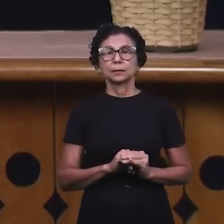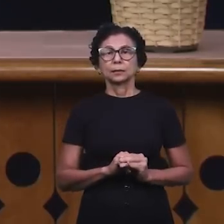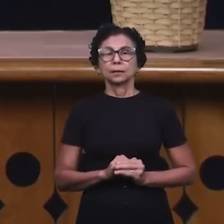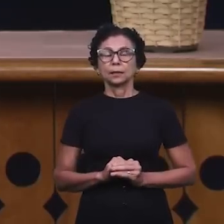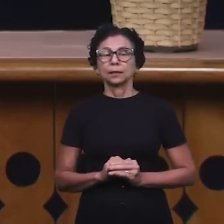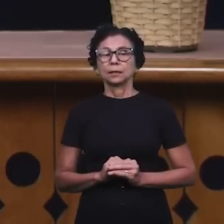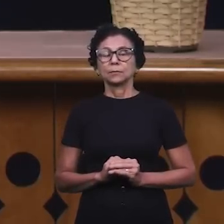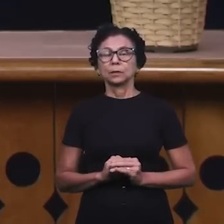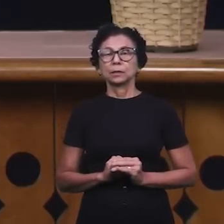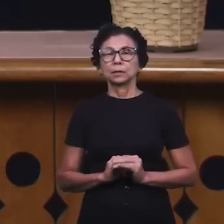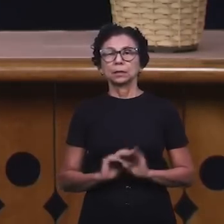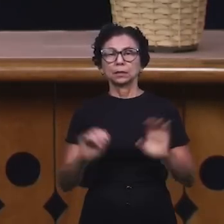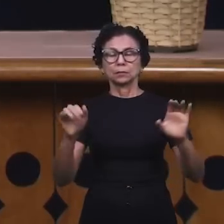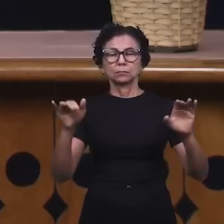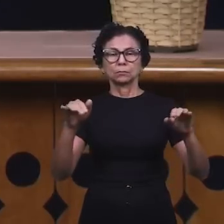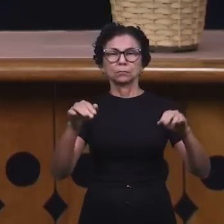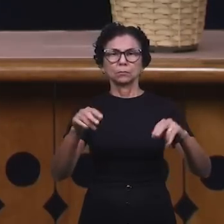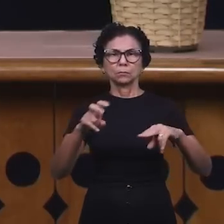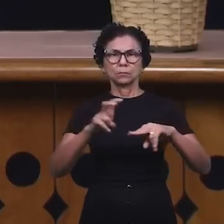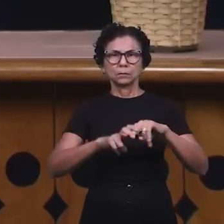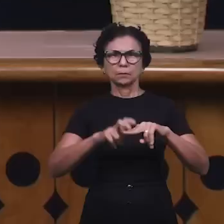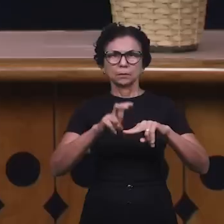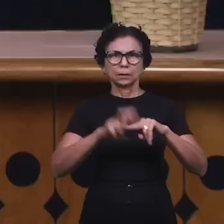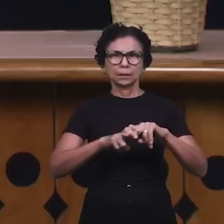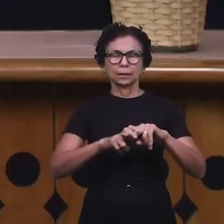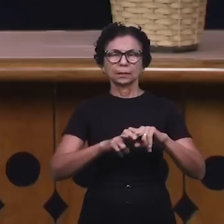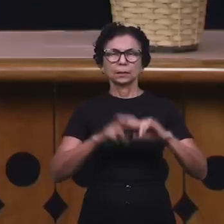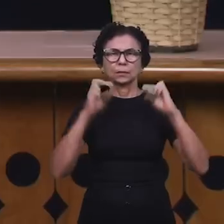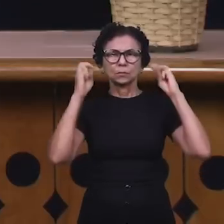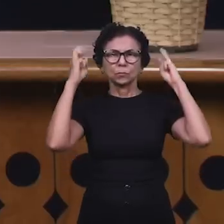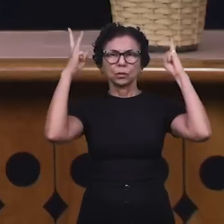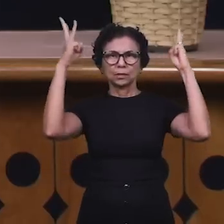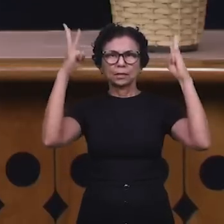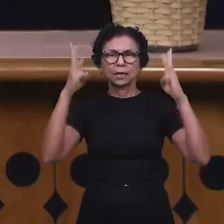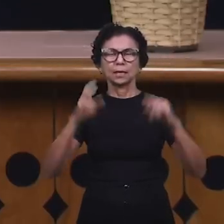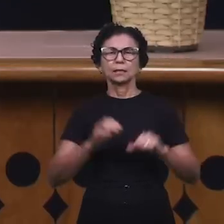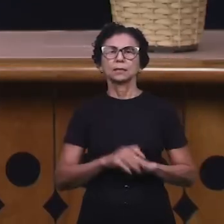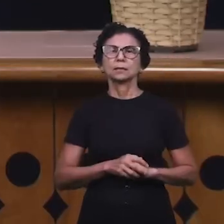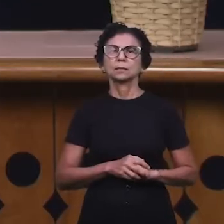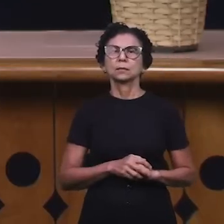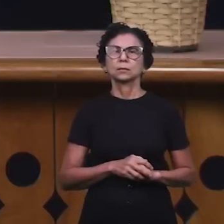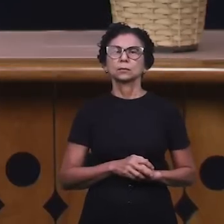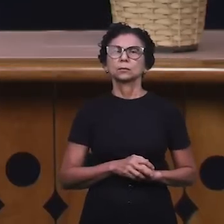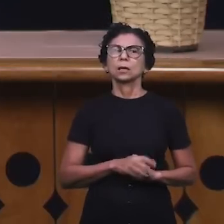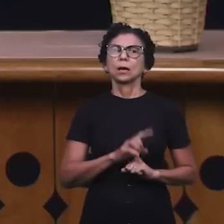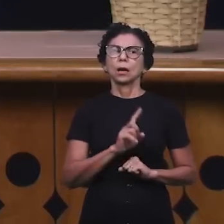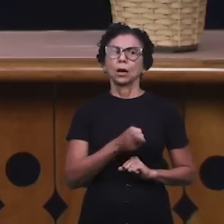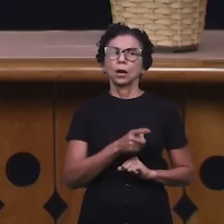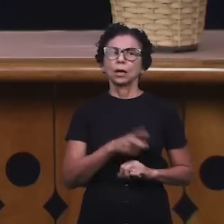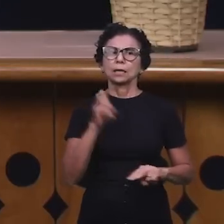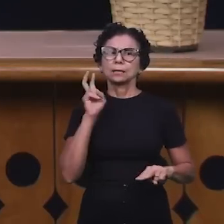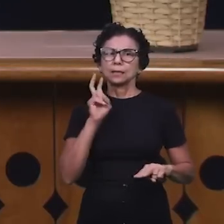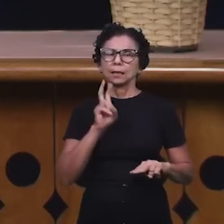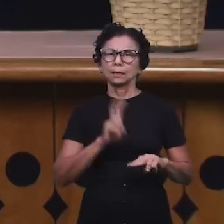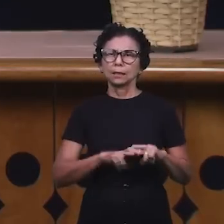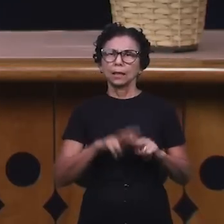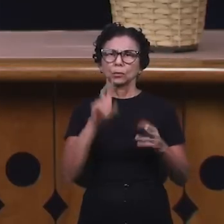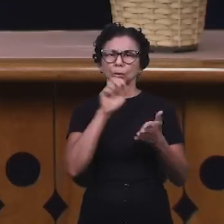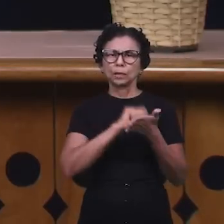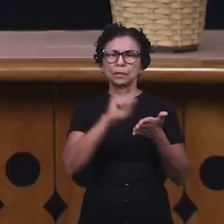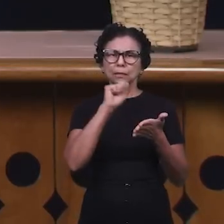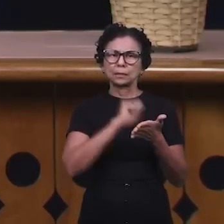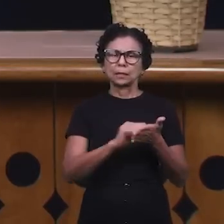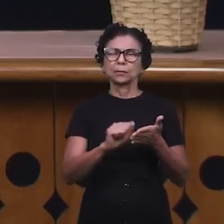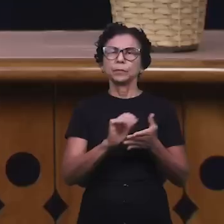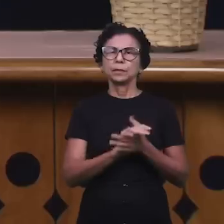estão assentados os escribas e os fariseus. Fazei tudo o que eles disserem, mas não façam conforme os